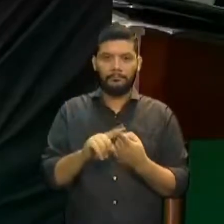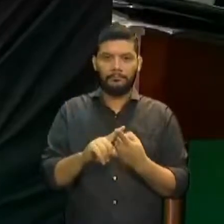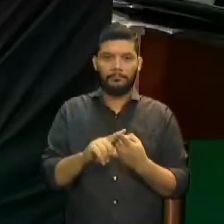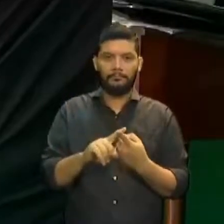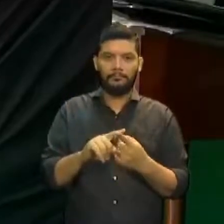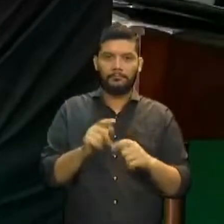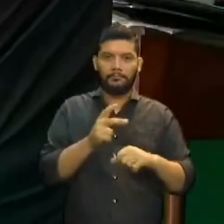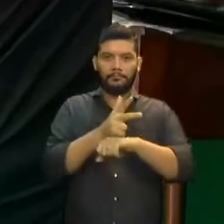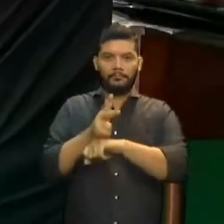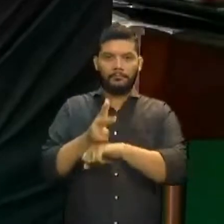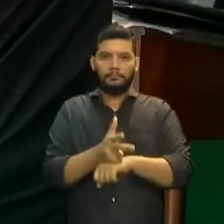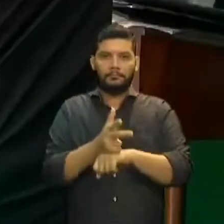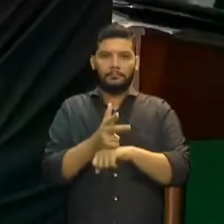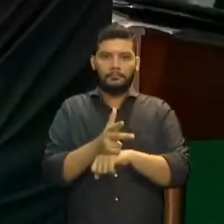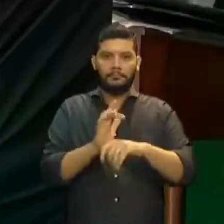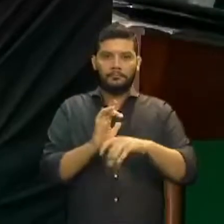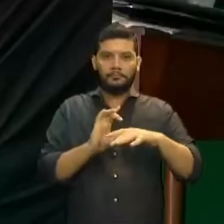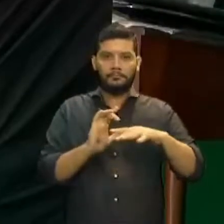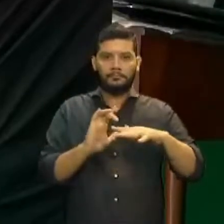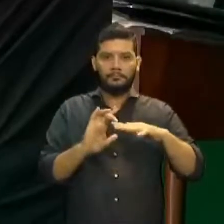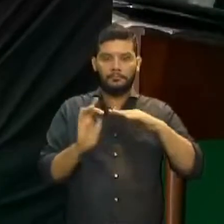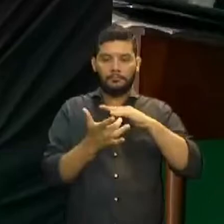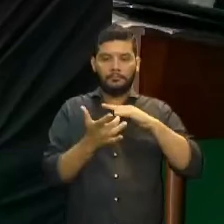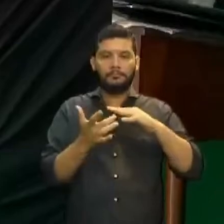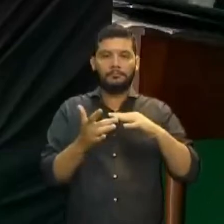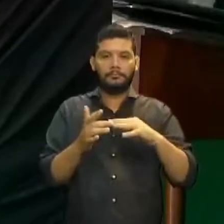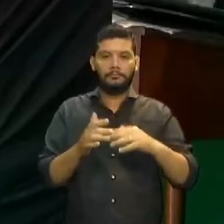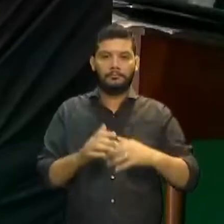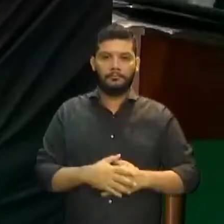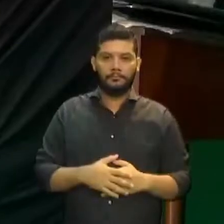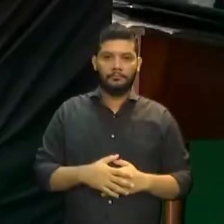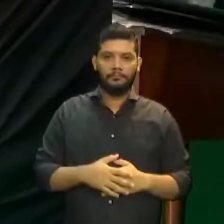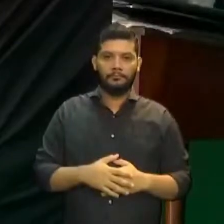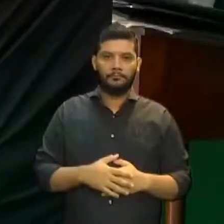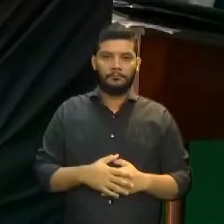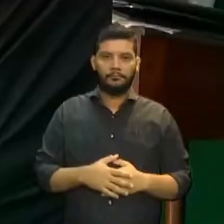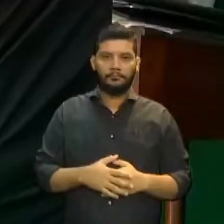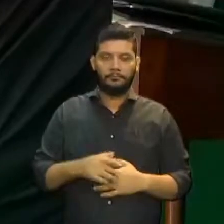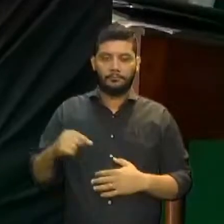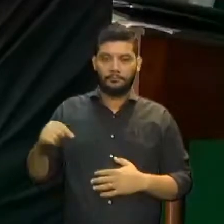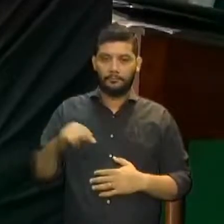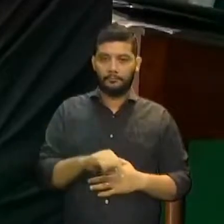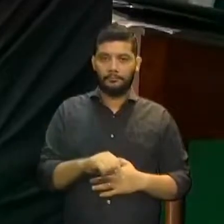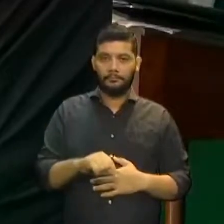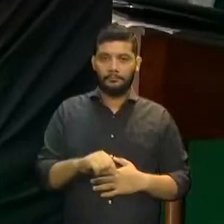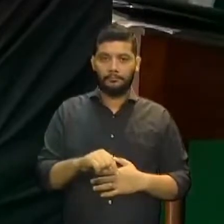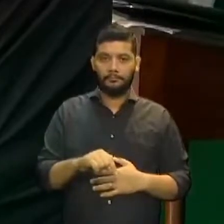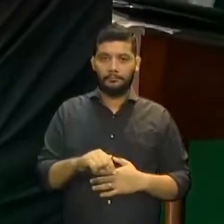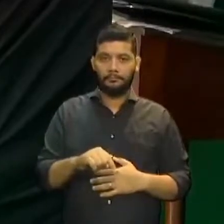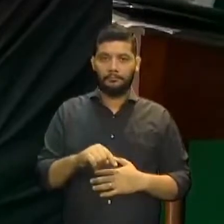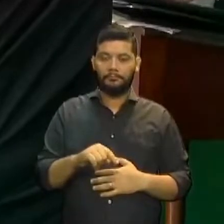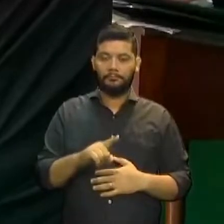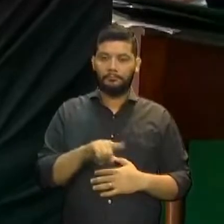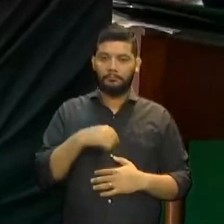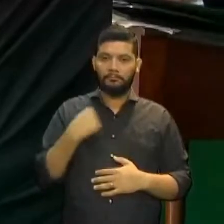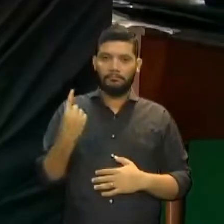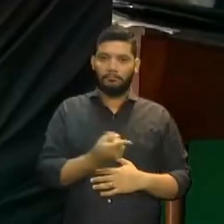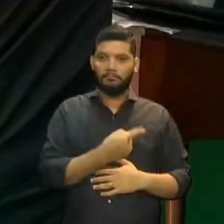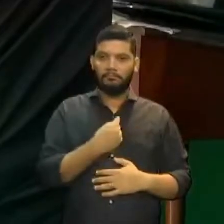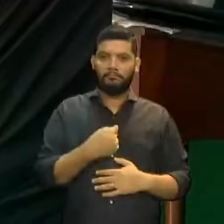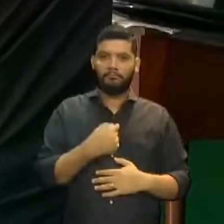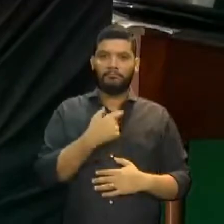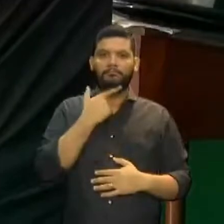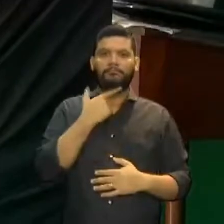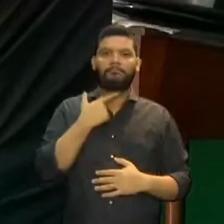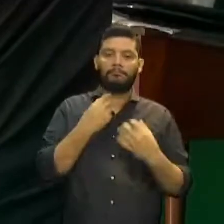vocês, agradecer à imprensa que aqui se encontra, a todos os internautas que estão nos acompanhando, e dizer, aqui é